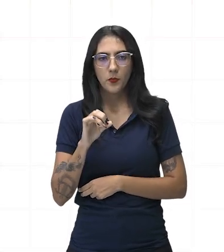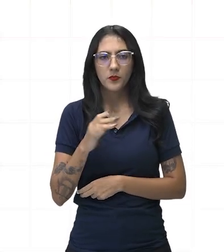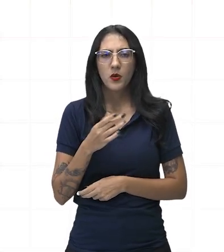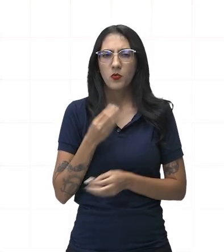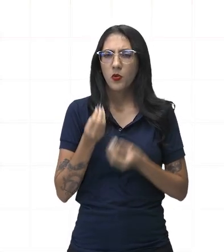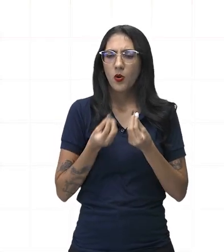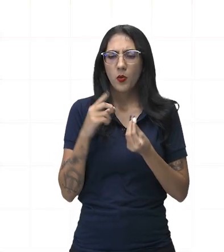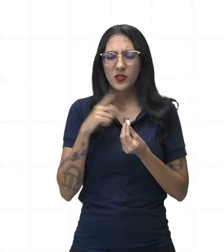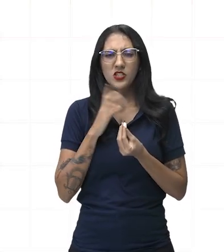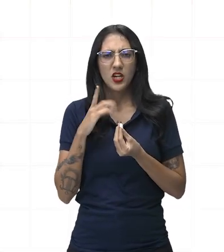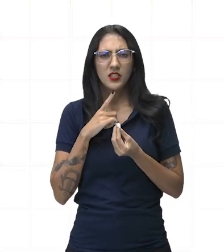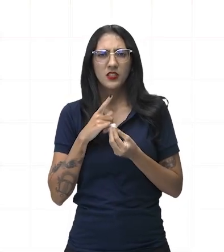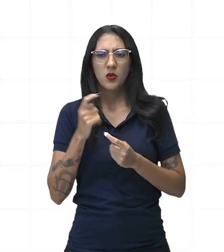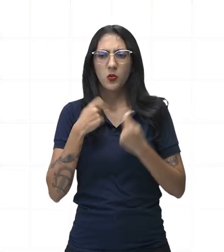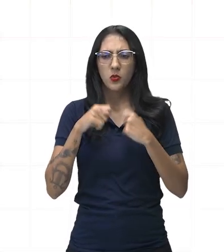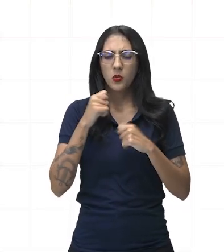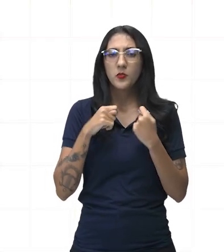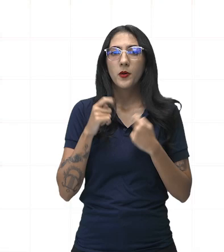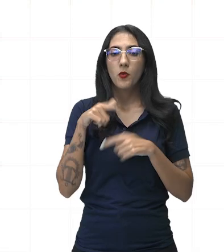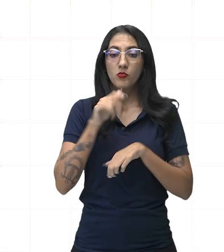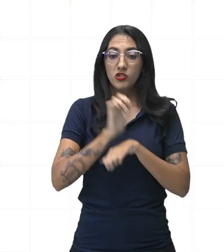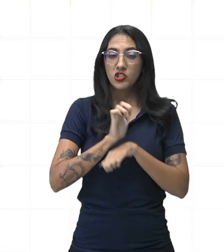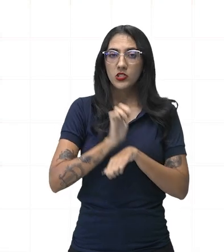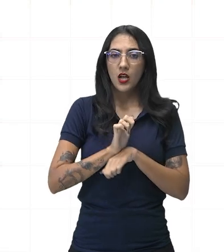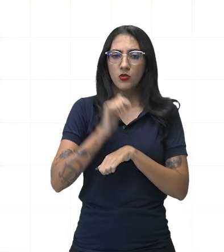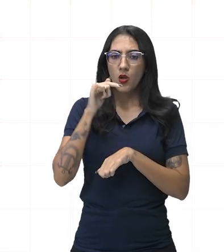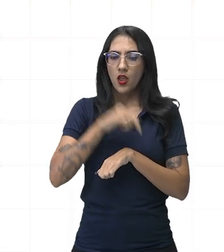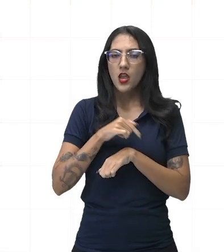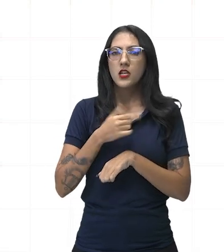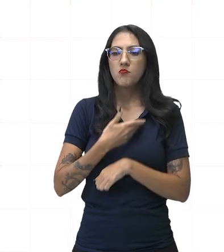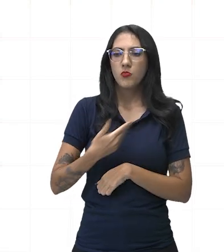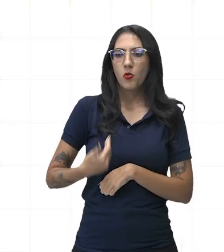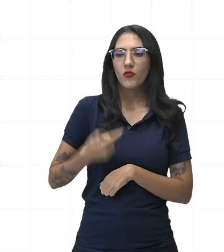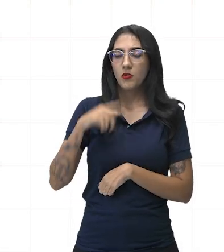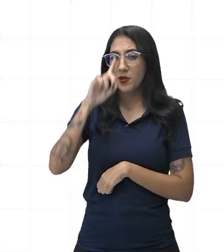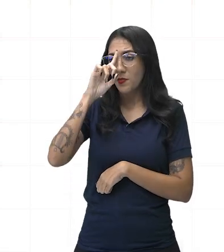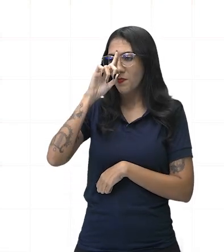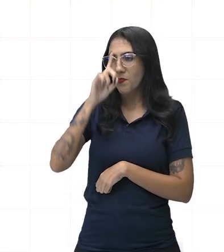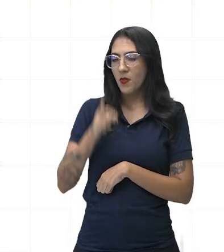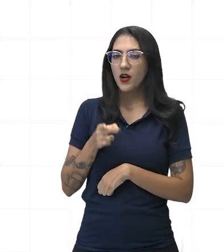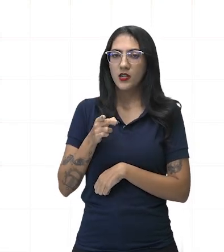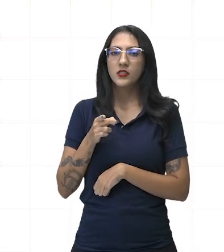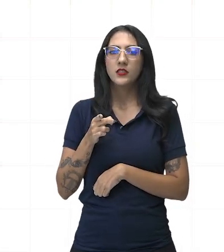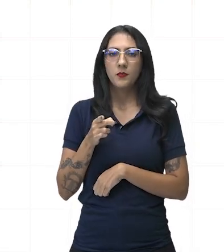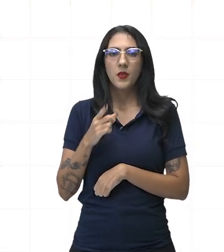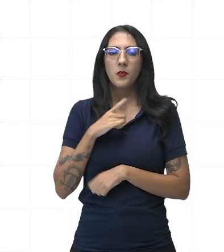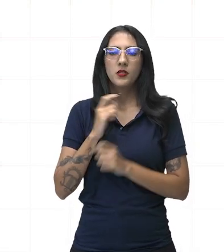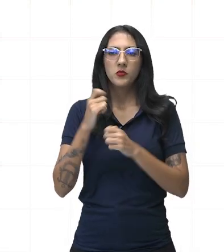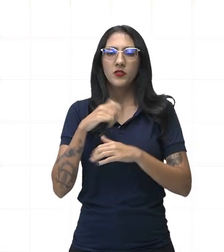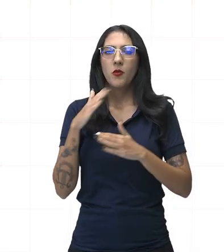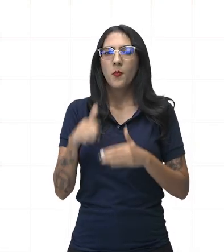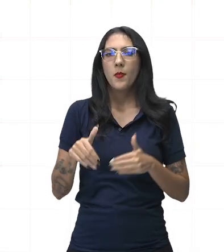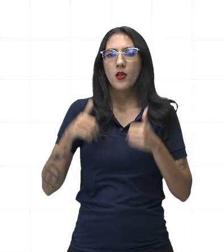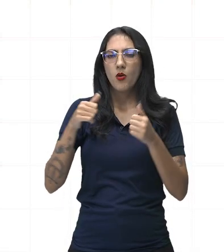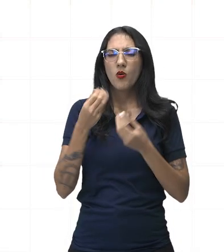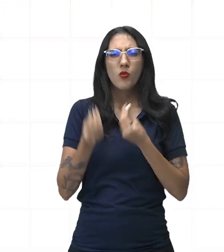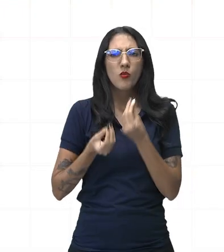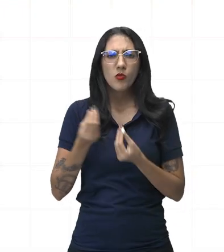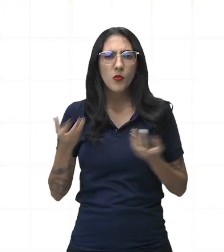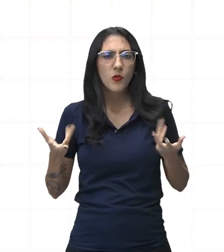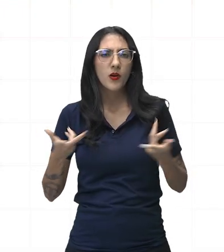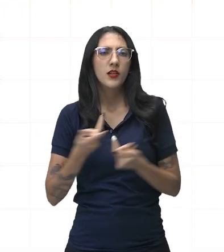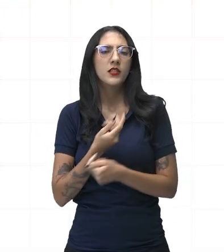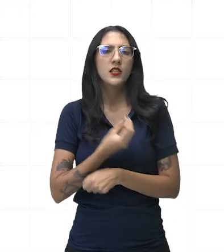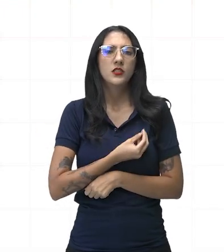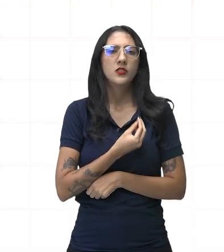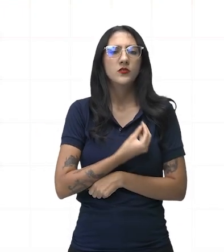essa economia planificada, onde o Estado ele decide o que ele está fazendo ali para melhorar a qualidade de vida da